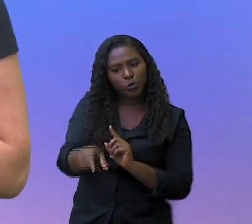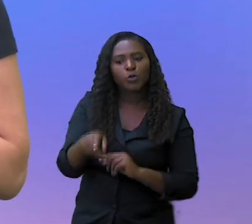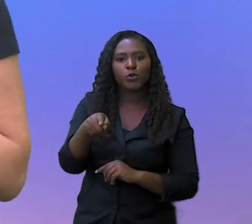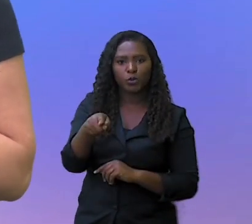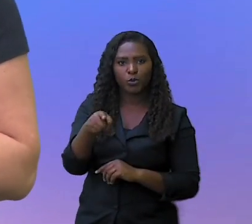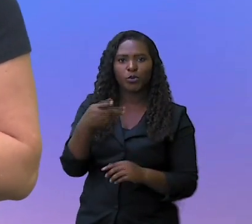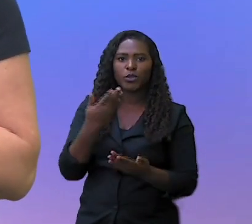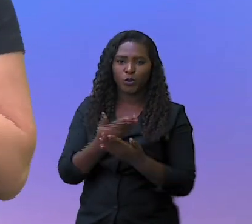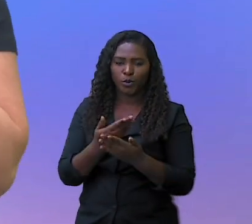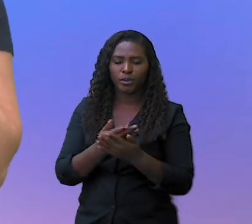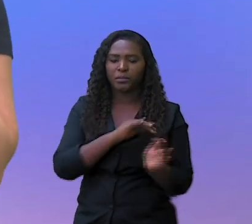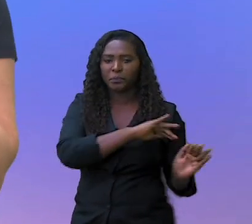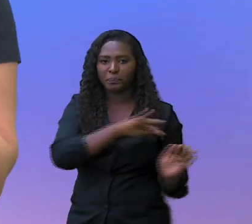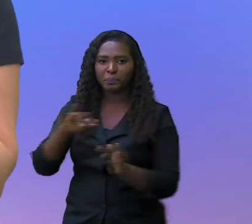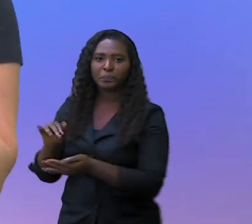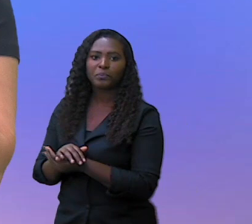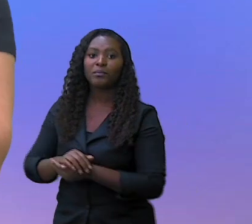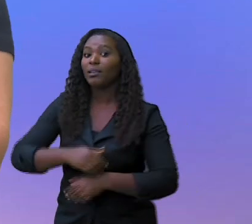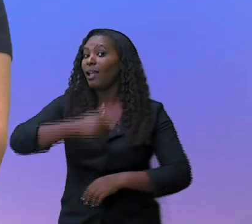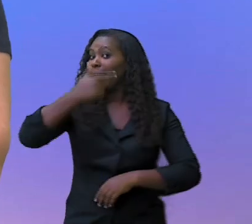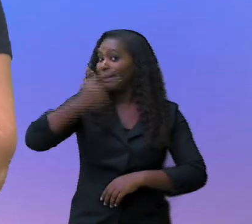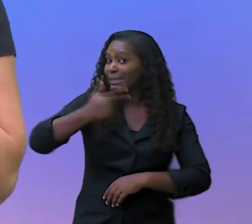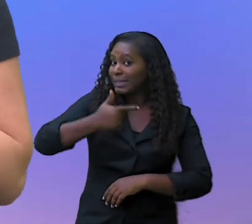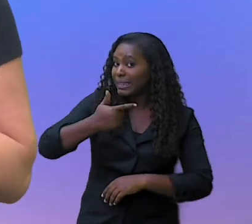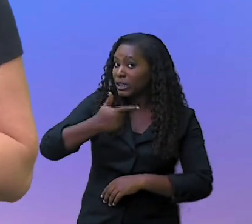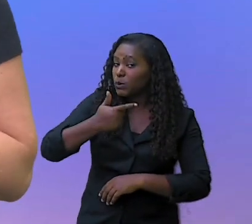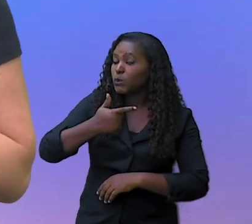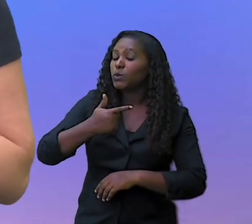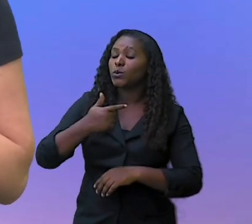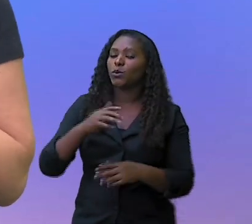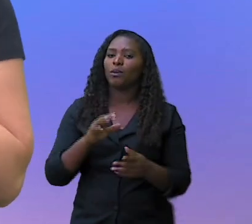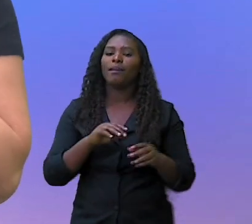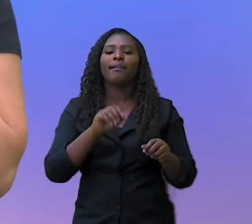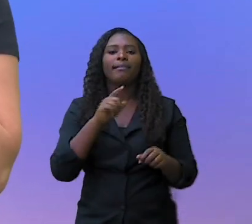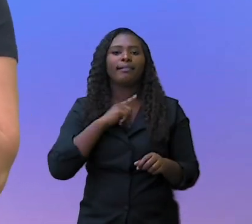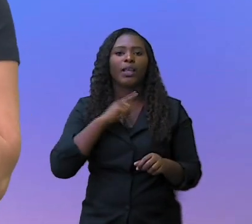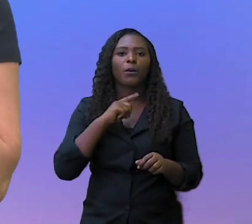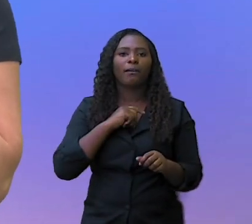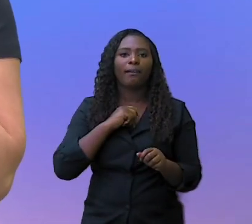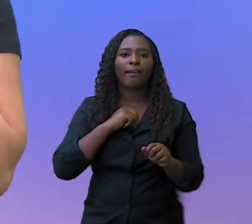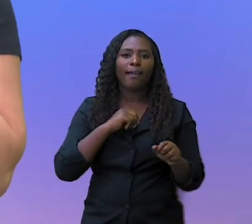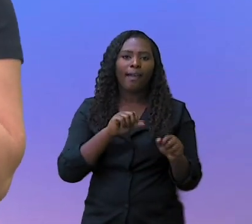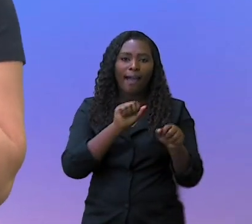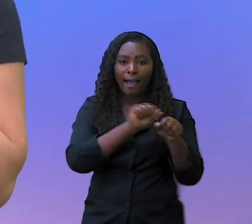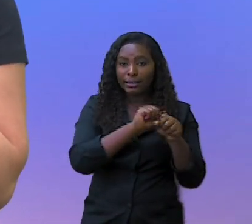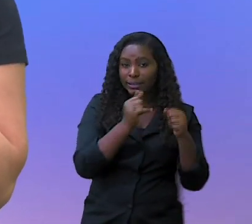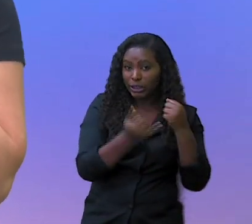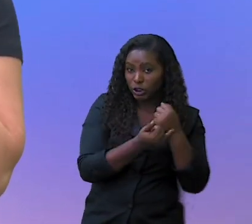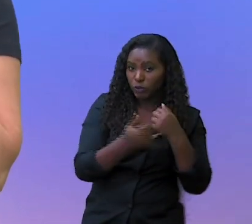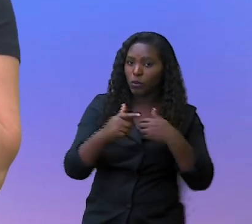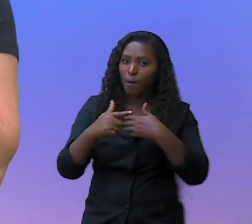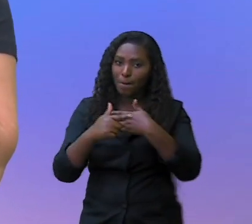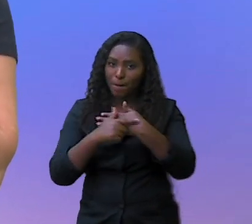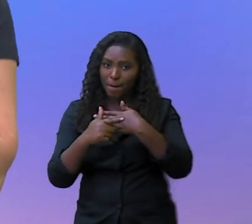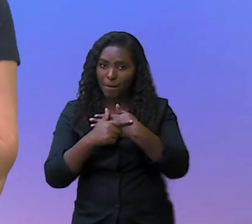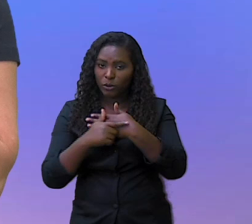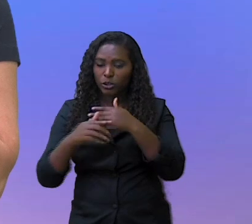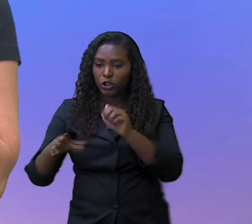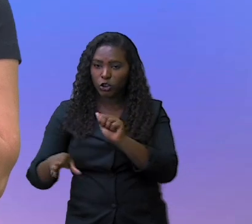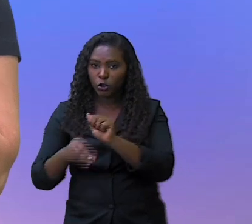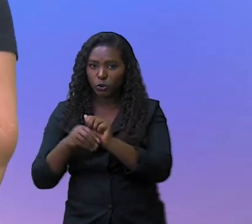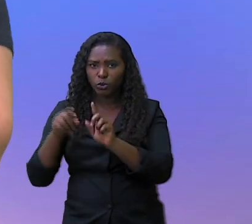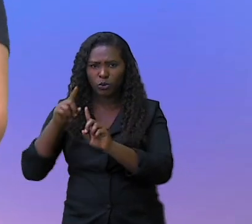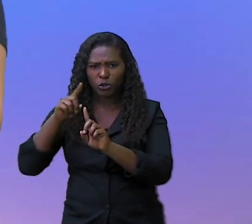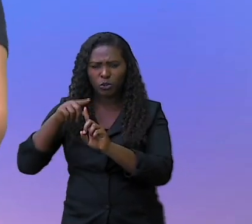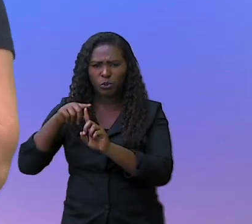exemplo, nós temos adjetivo na função de adjunto adnominal. E aí vocês vão perceber, ó. O estudante